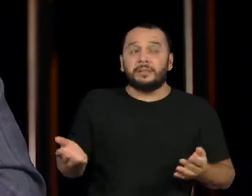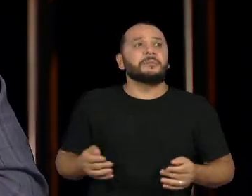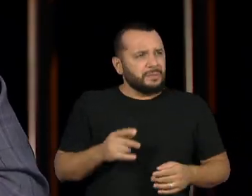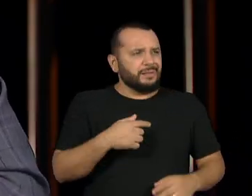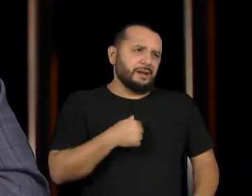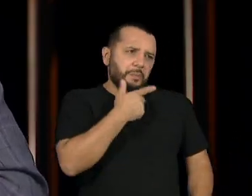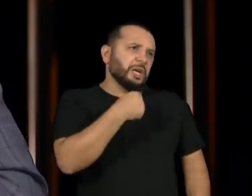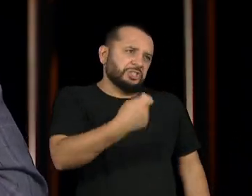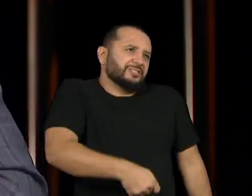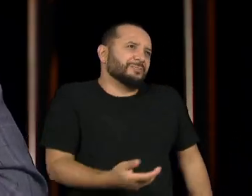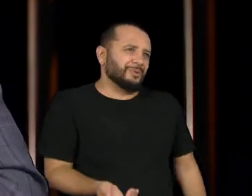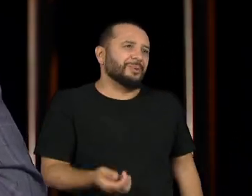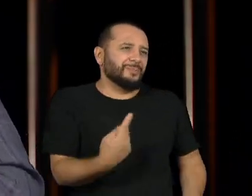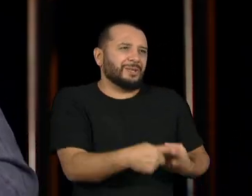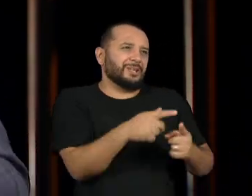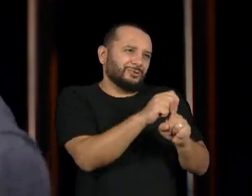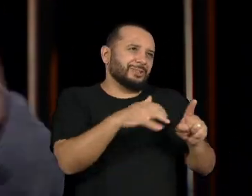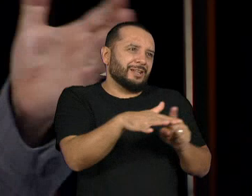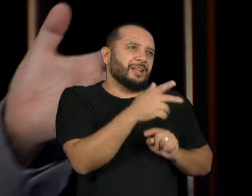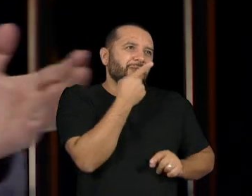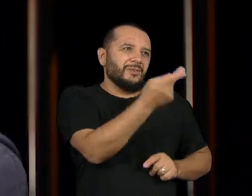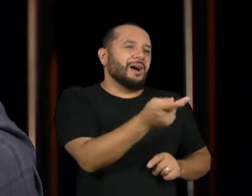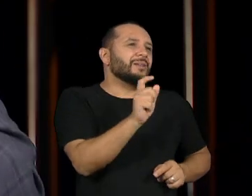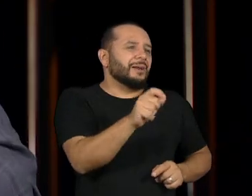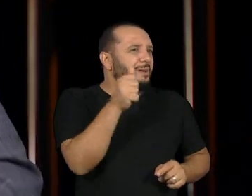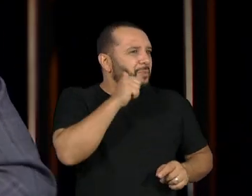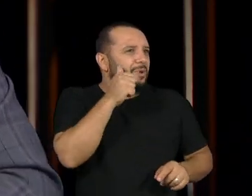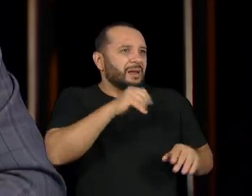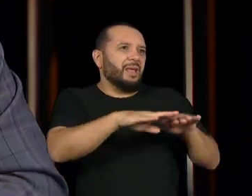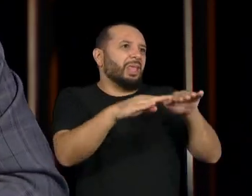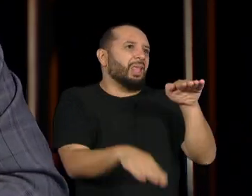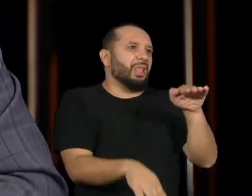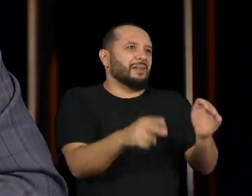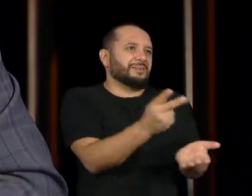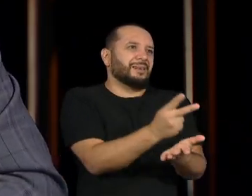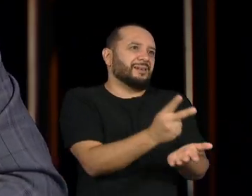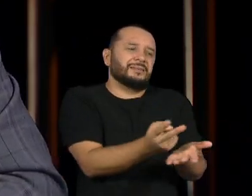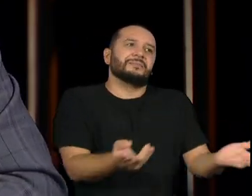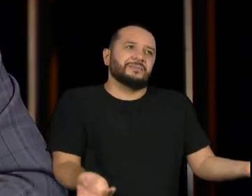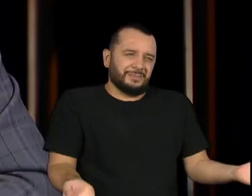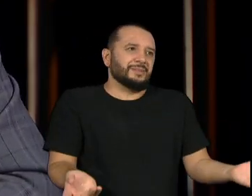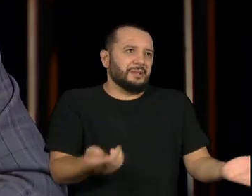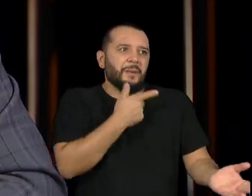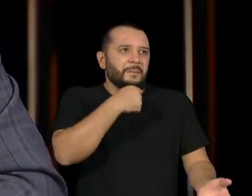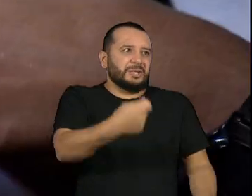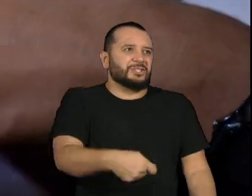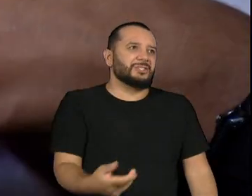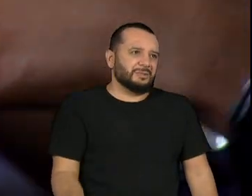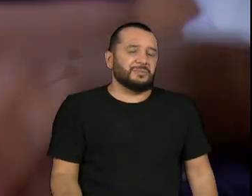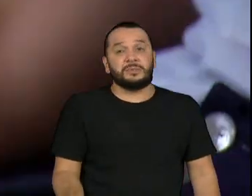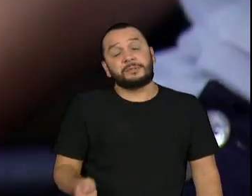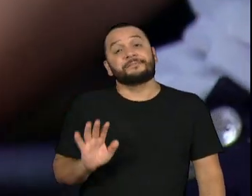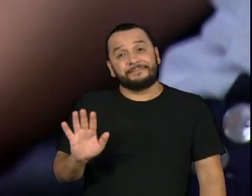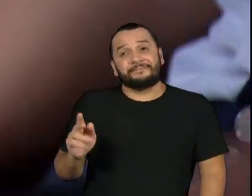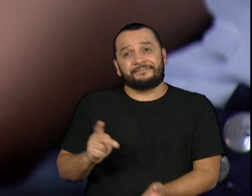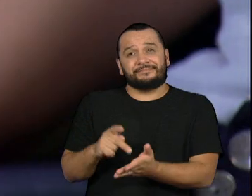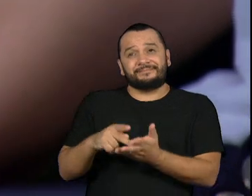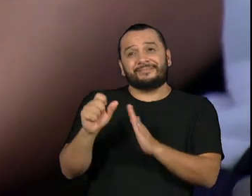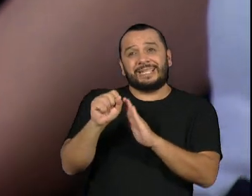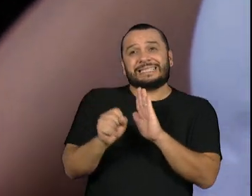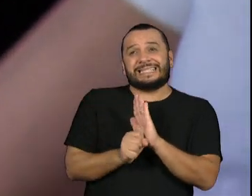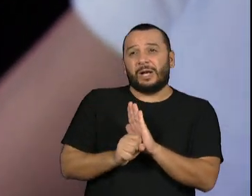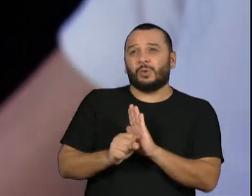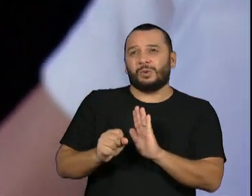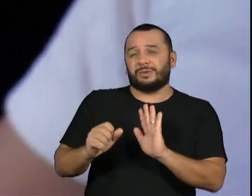machismo, né? Que deixa as mulheres fora desses espaços, né? Por de muitos protagonismo. séculos, as mulheres elas